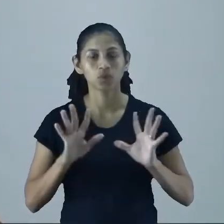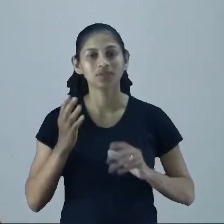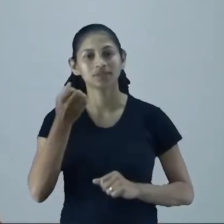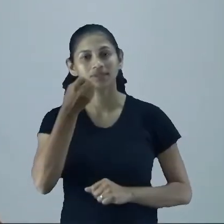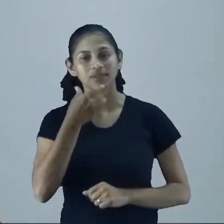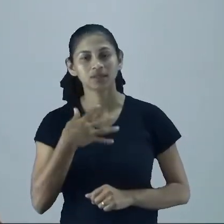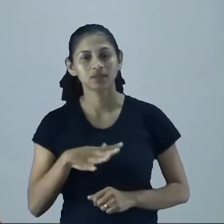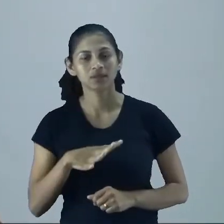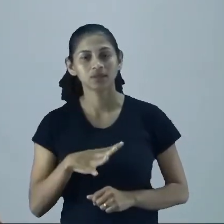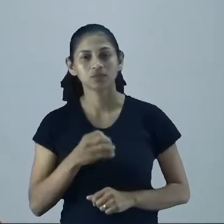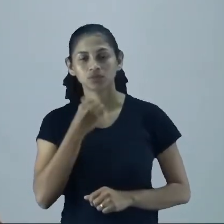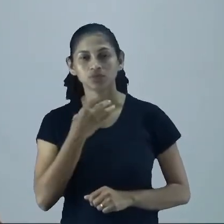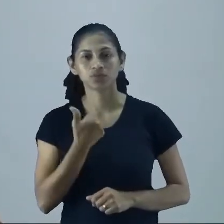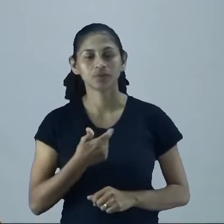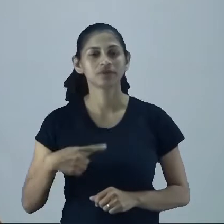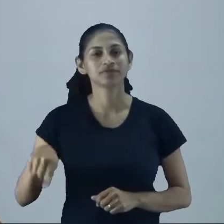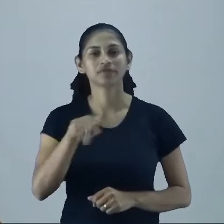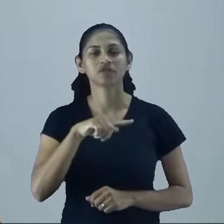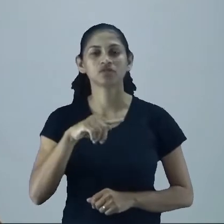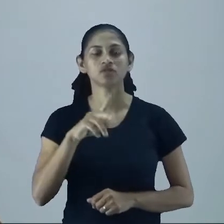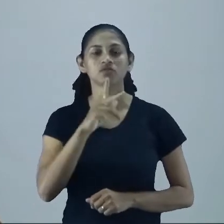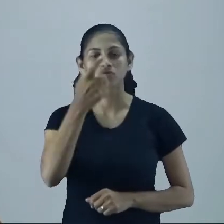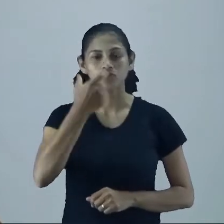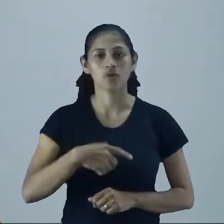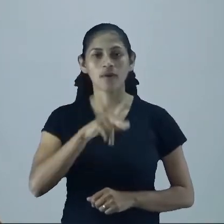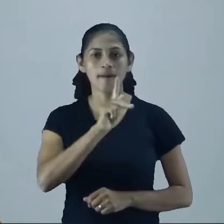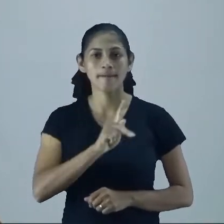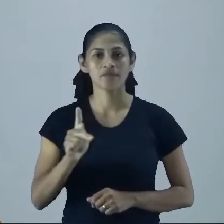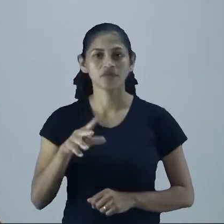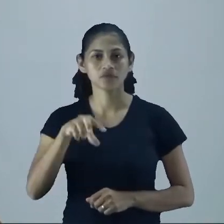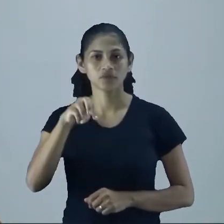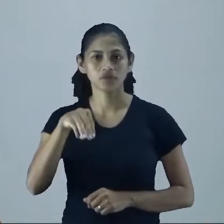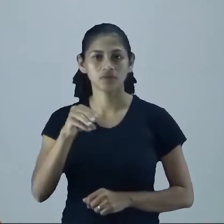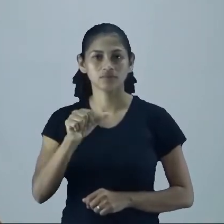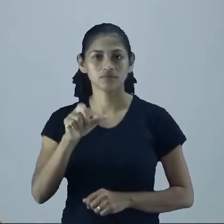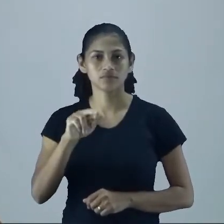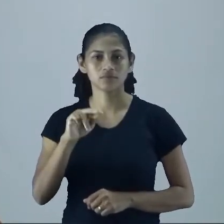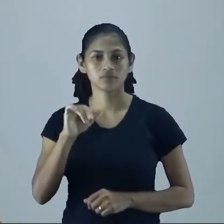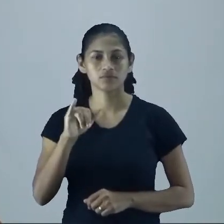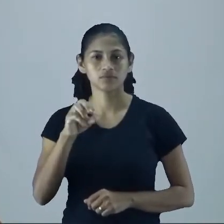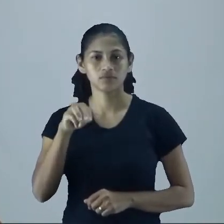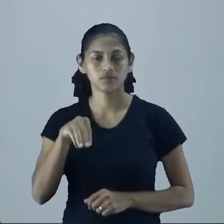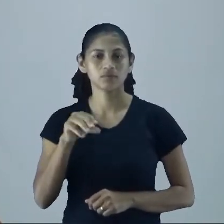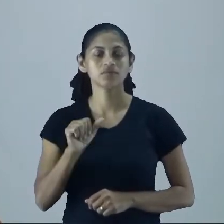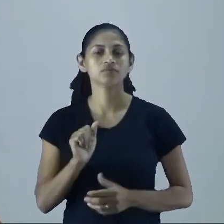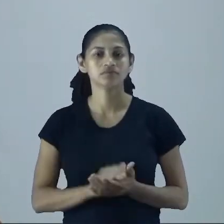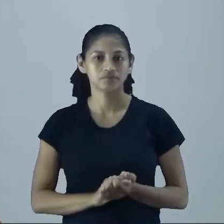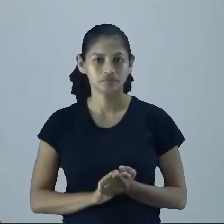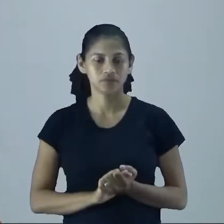Olá, crianças, tudo bem com vocês? Eu sou a professora Marina e hoje nós vamos ter uma aula sobre